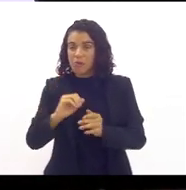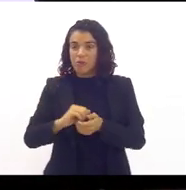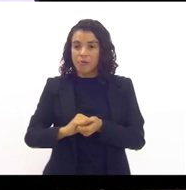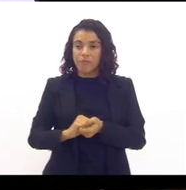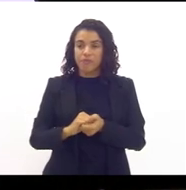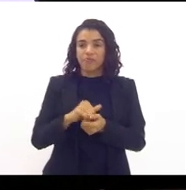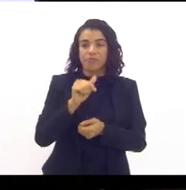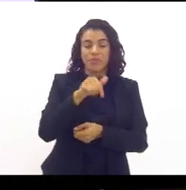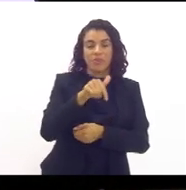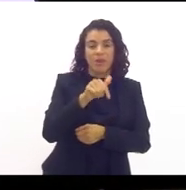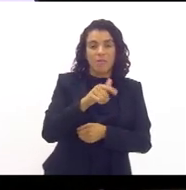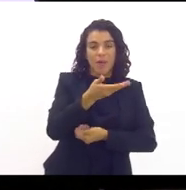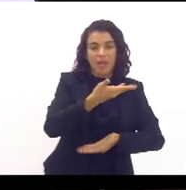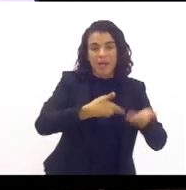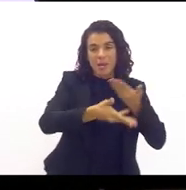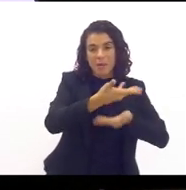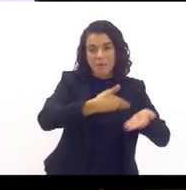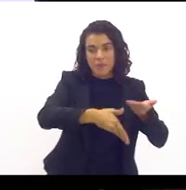Um câmbio também